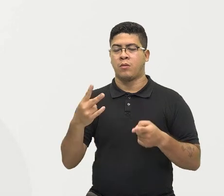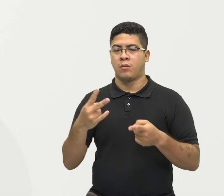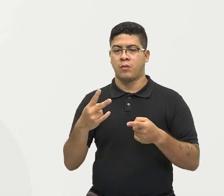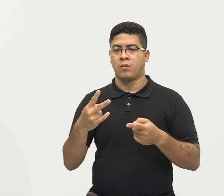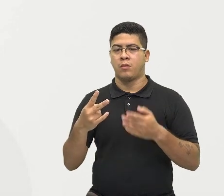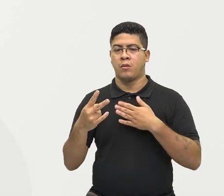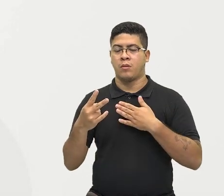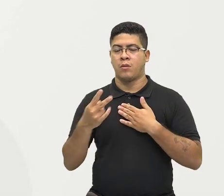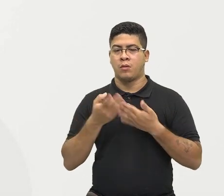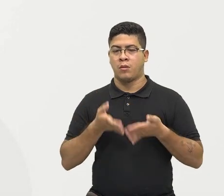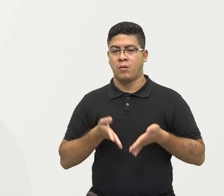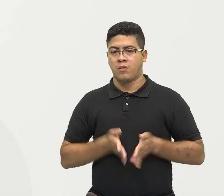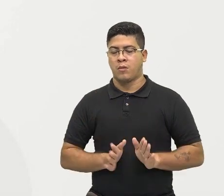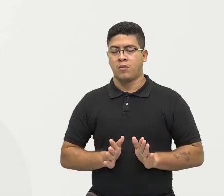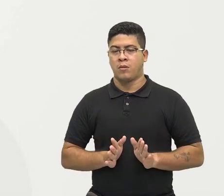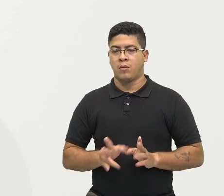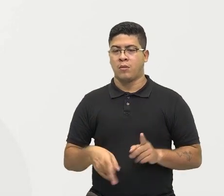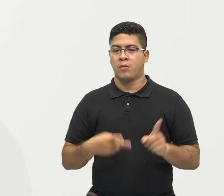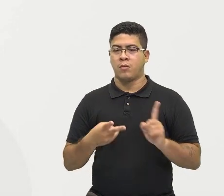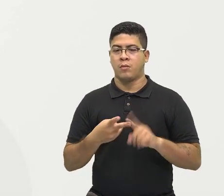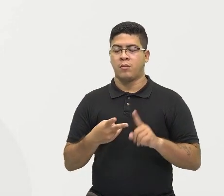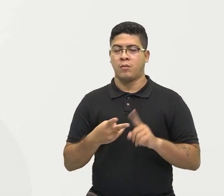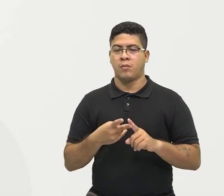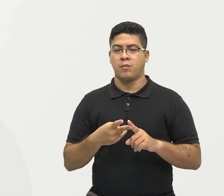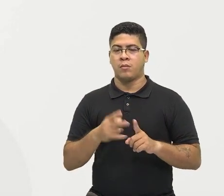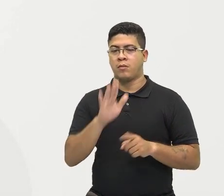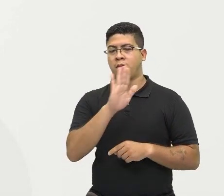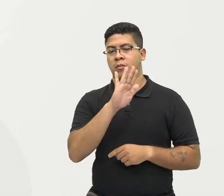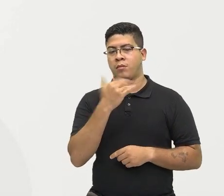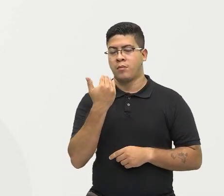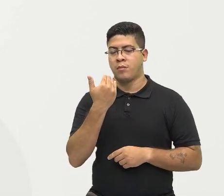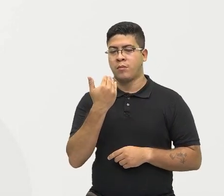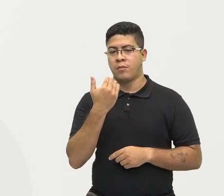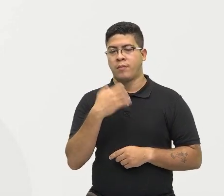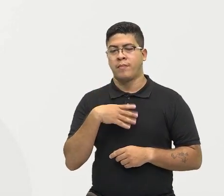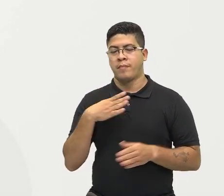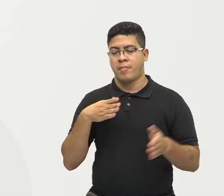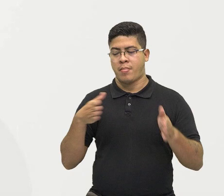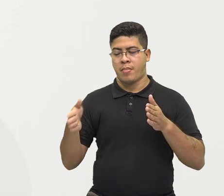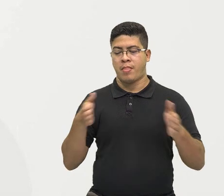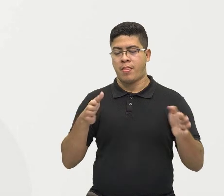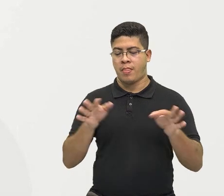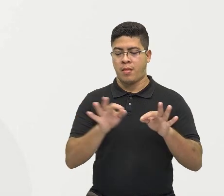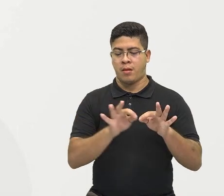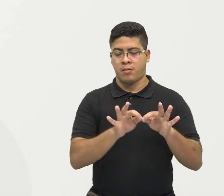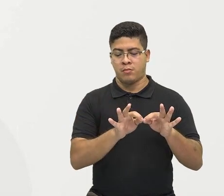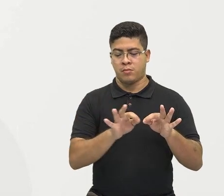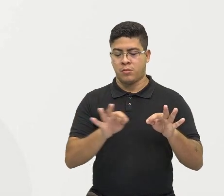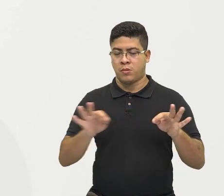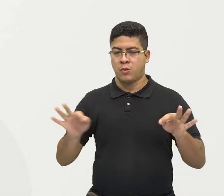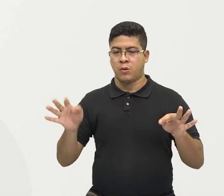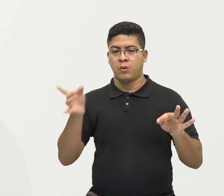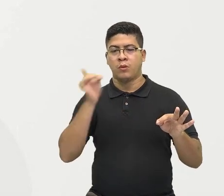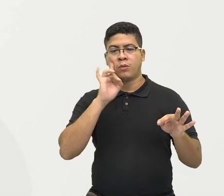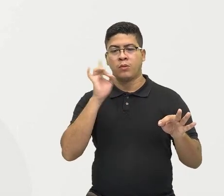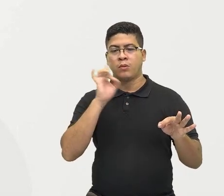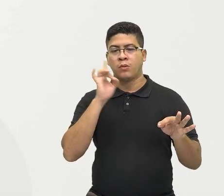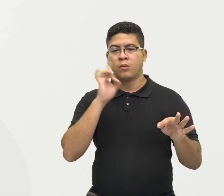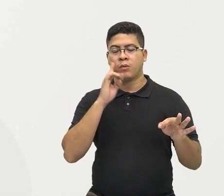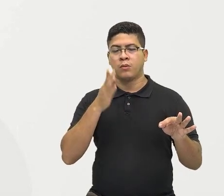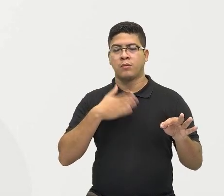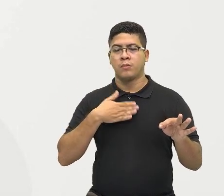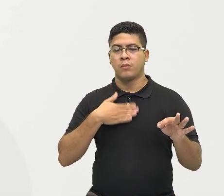minha nascença e a de minha morte. Entre uma e outra, todos os dias são